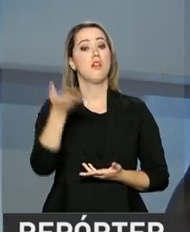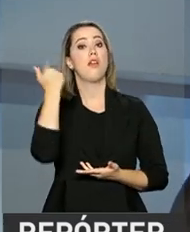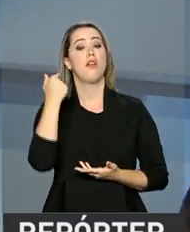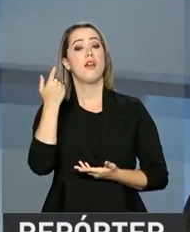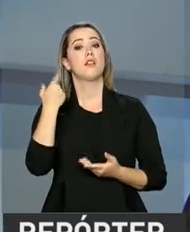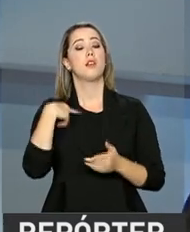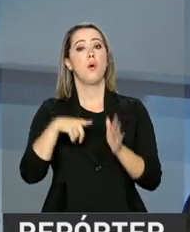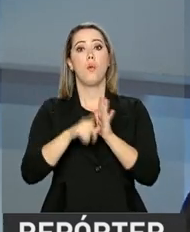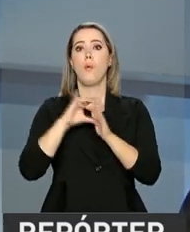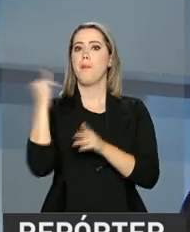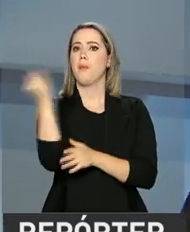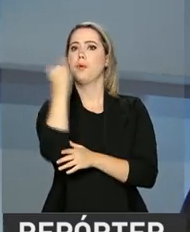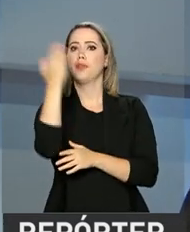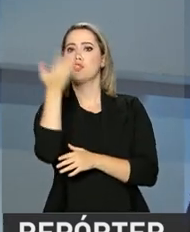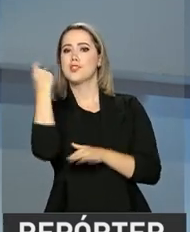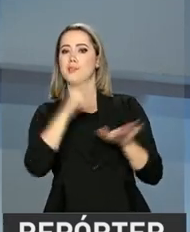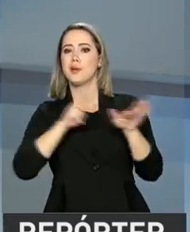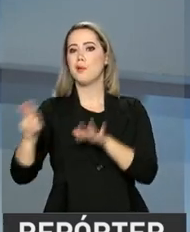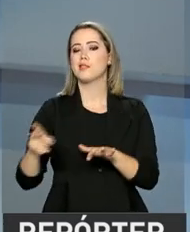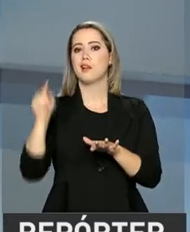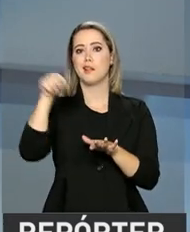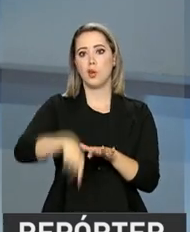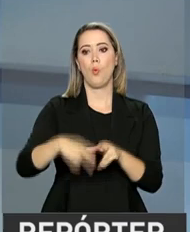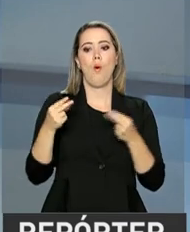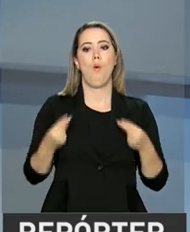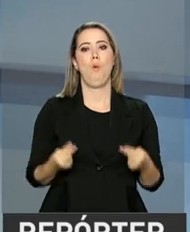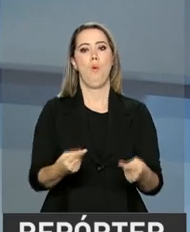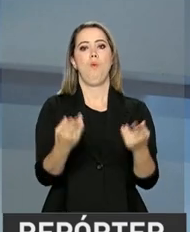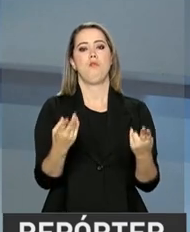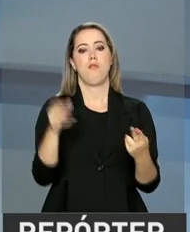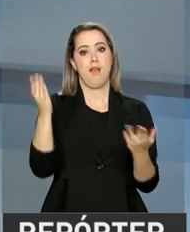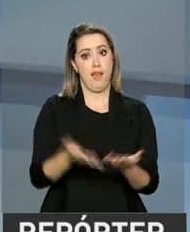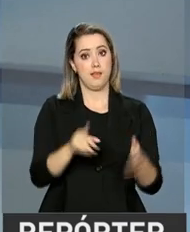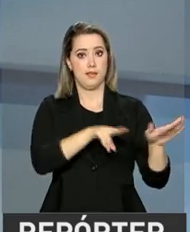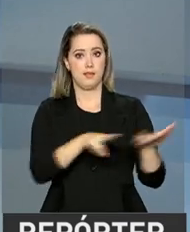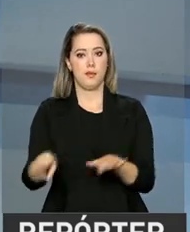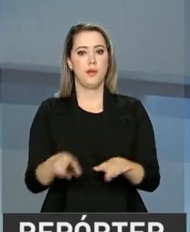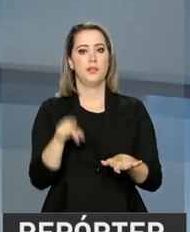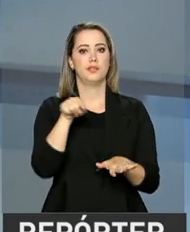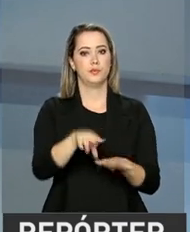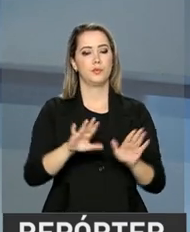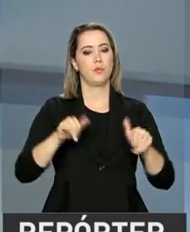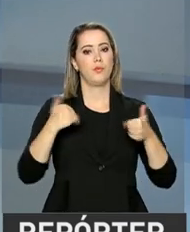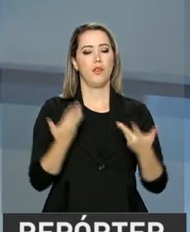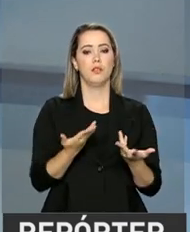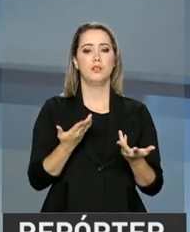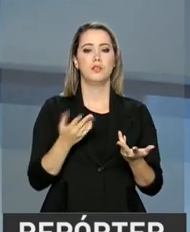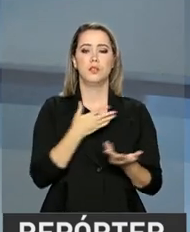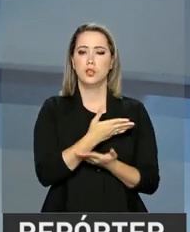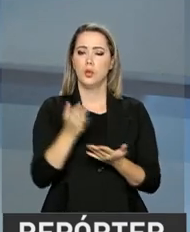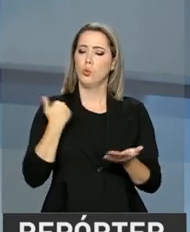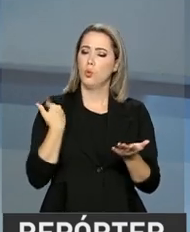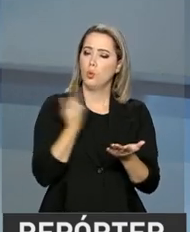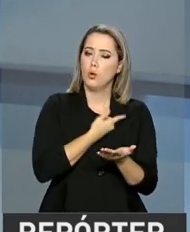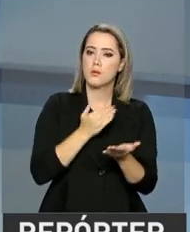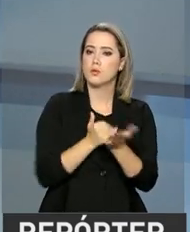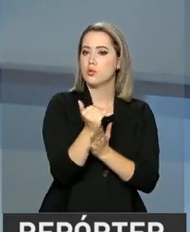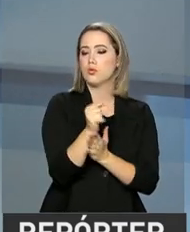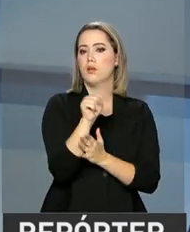tão importantes na semana passada quanto são nesta semana. Portanto,